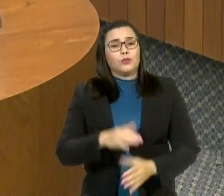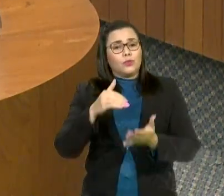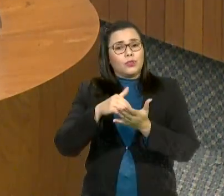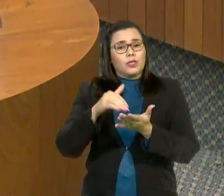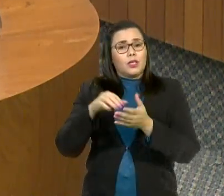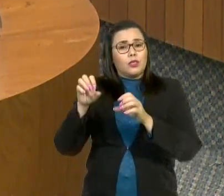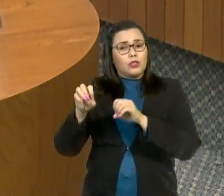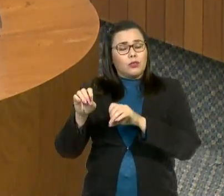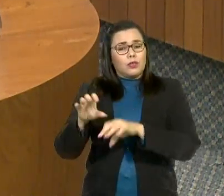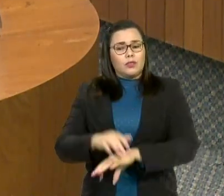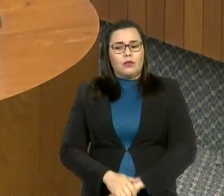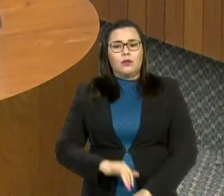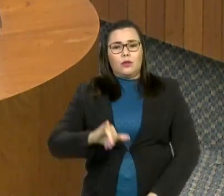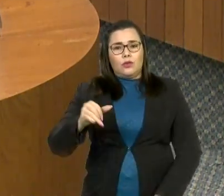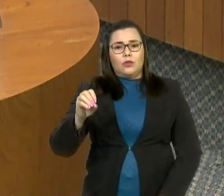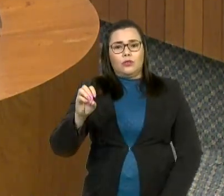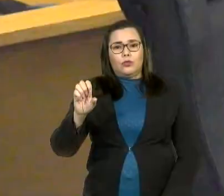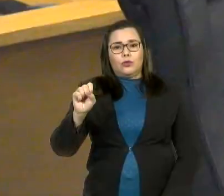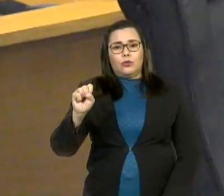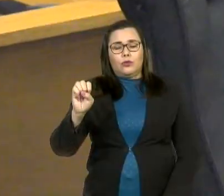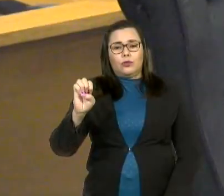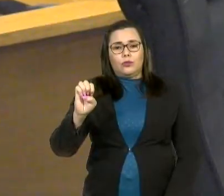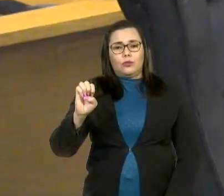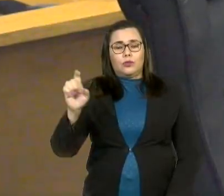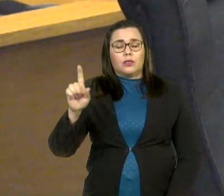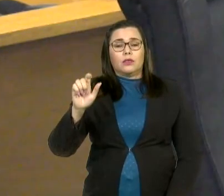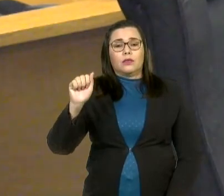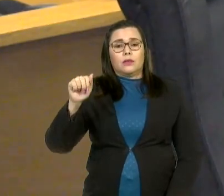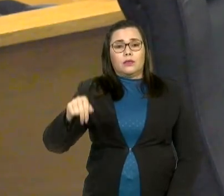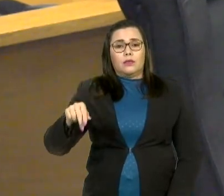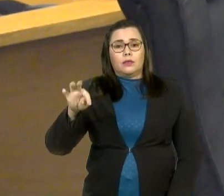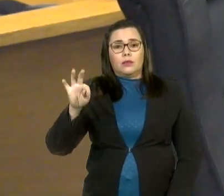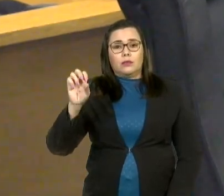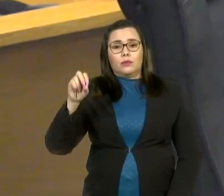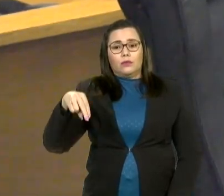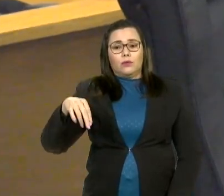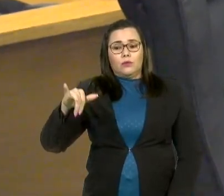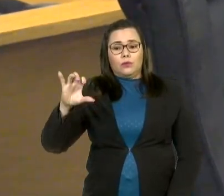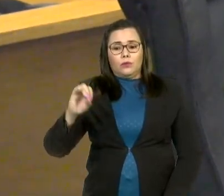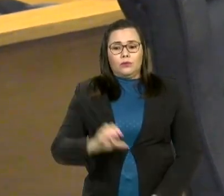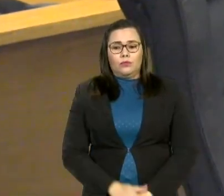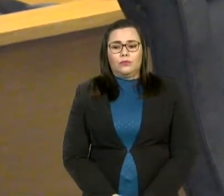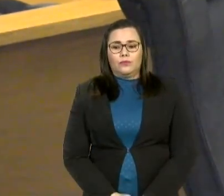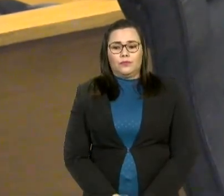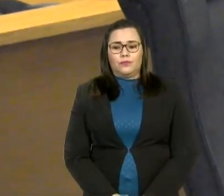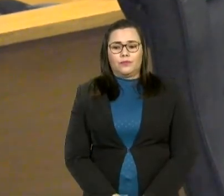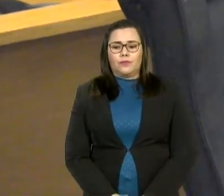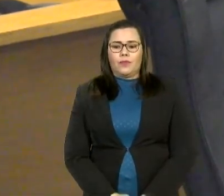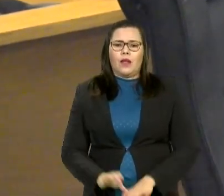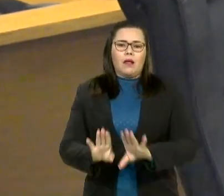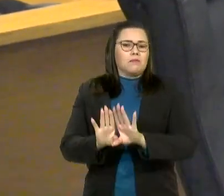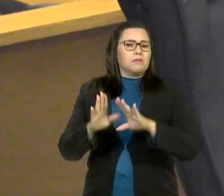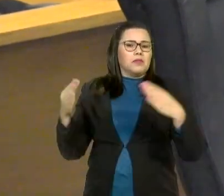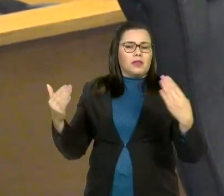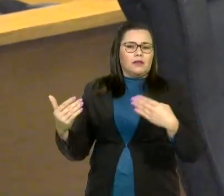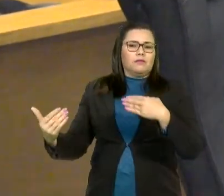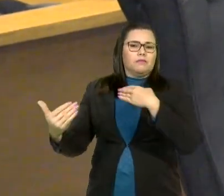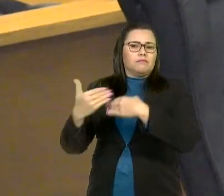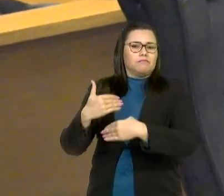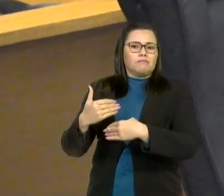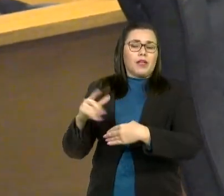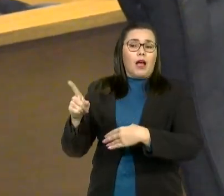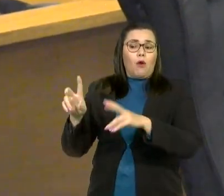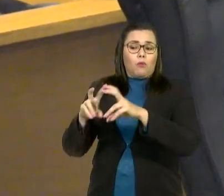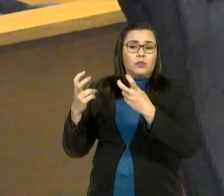Educação, José Antônio, nós nos colocamos, deputado Ricardo, à disposição da comissão, senhor como presidente.